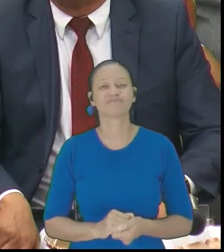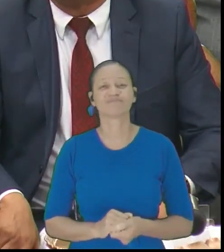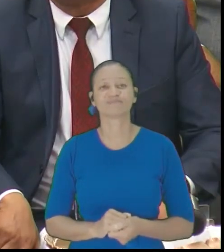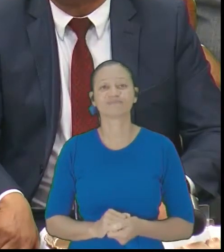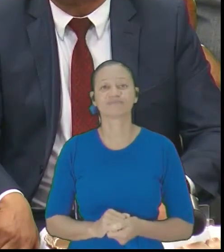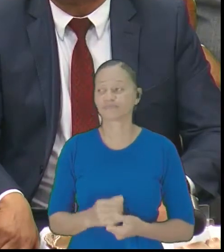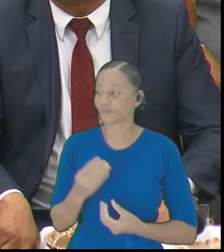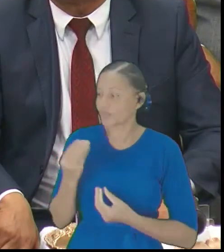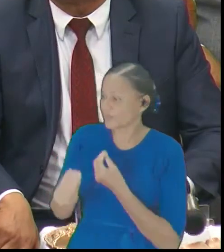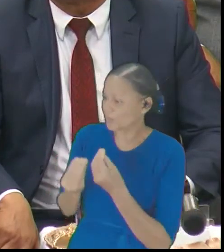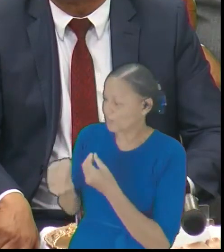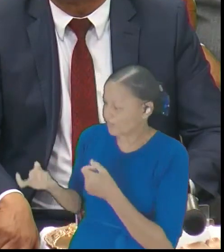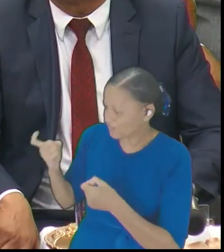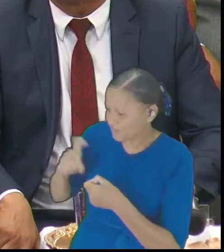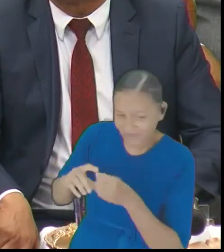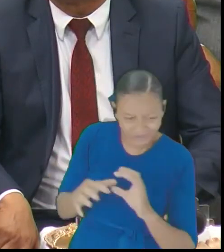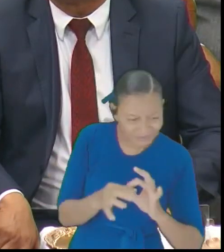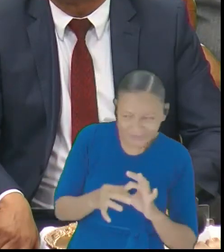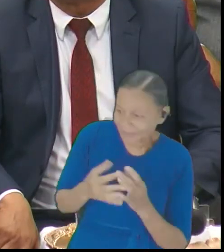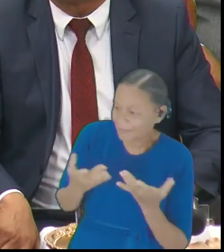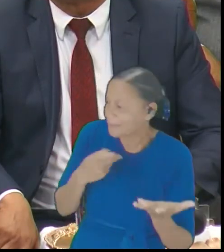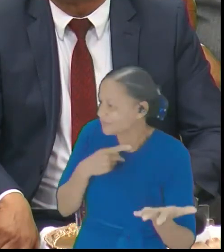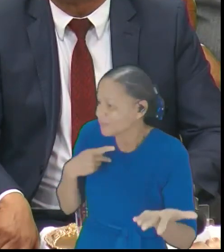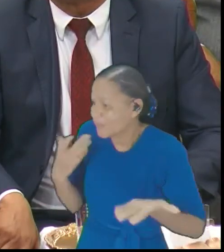Como é que eu faço para reatar a comunhão, pastor?